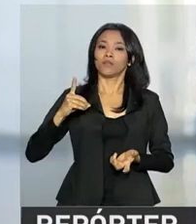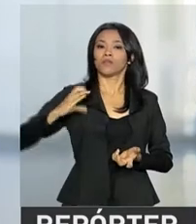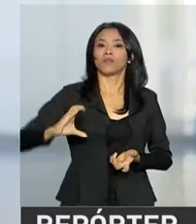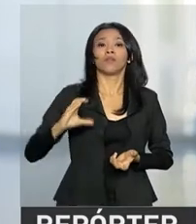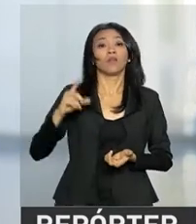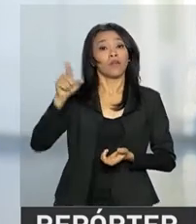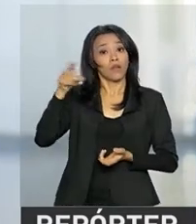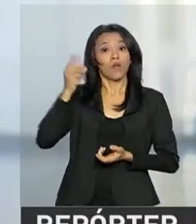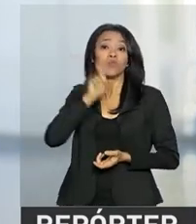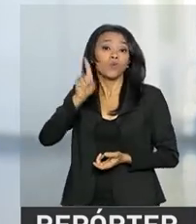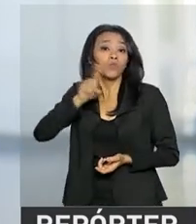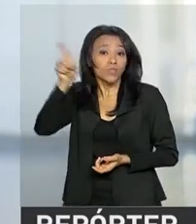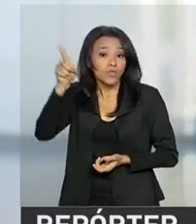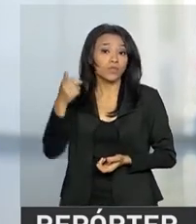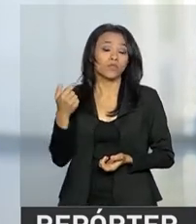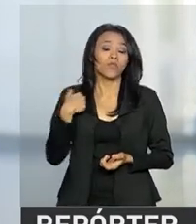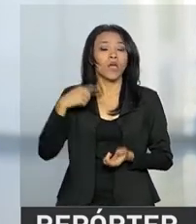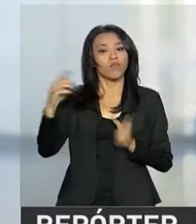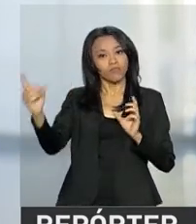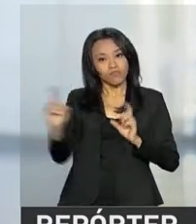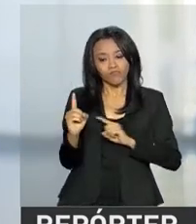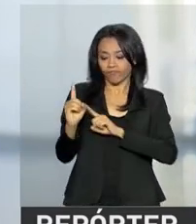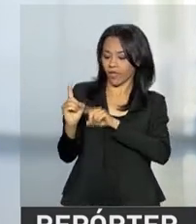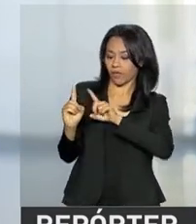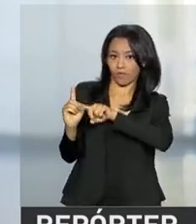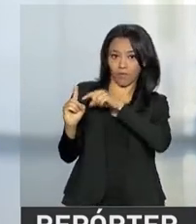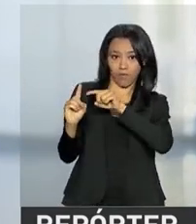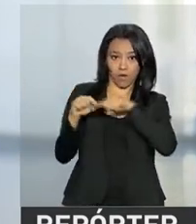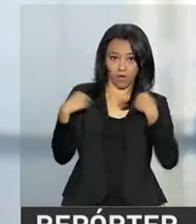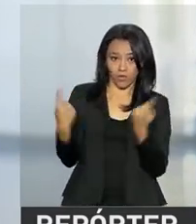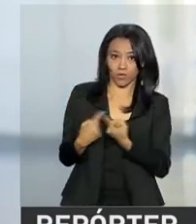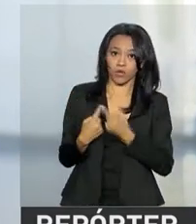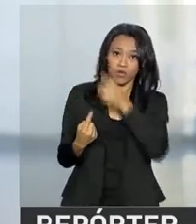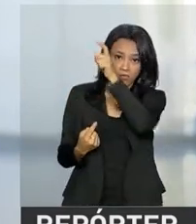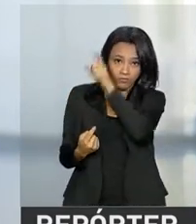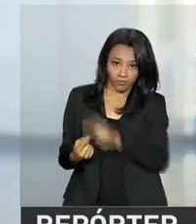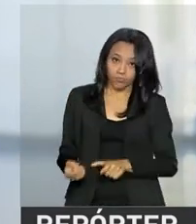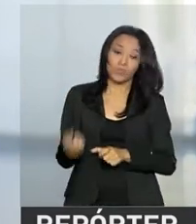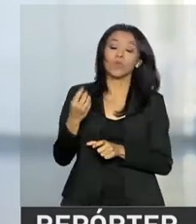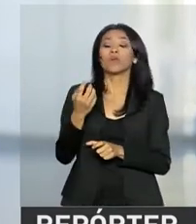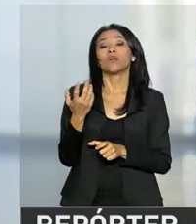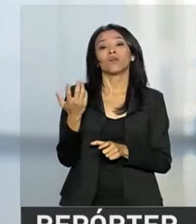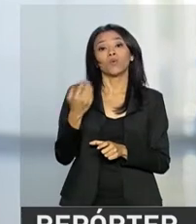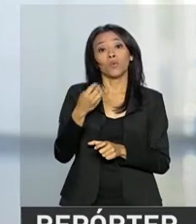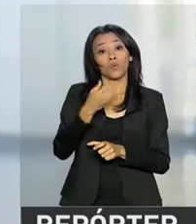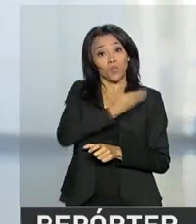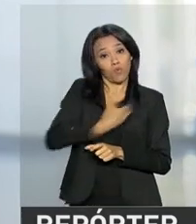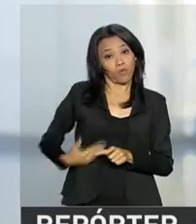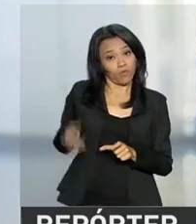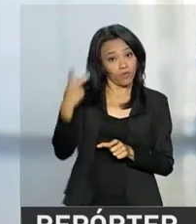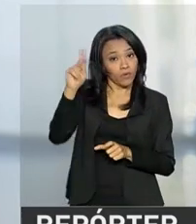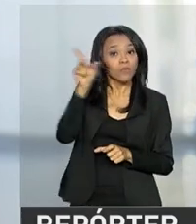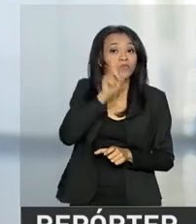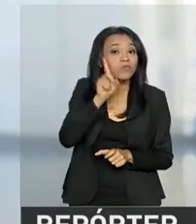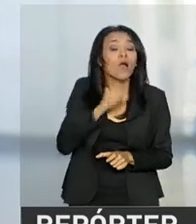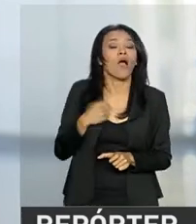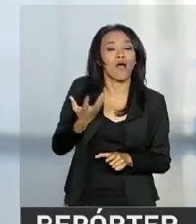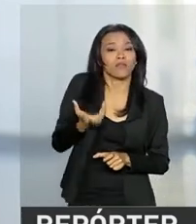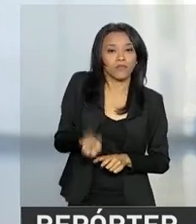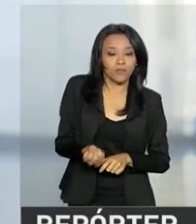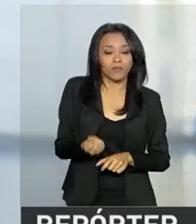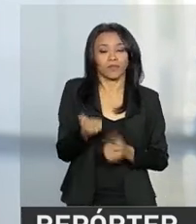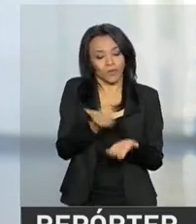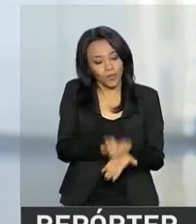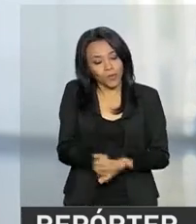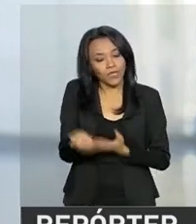reuniu com o secretário de Estado norte-americano Mike Pompeo. Segundo o ministro, o governo dos Estados Unidos aceitou